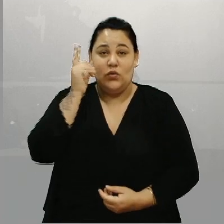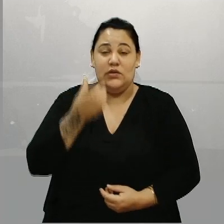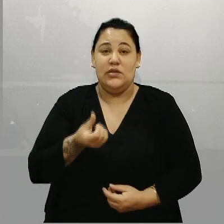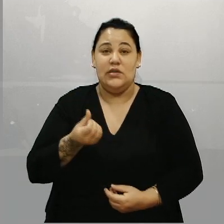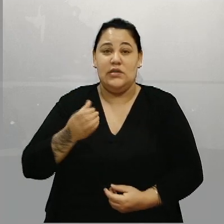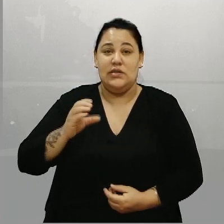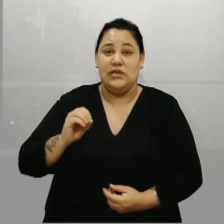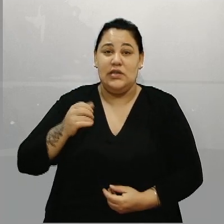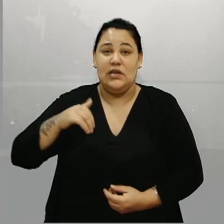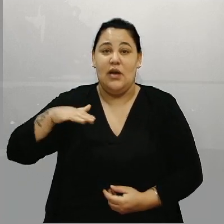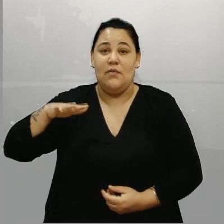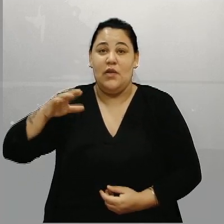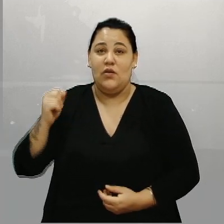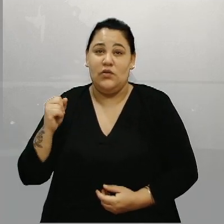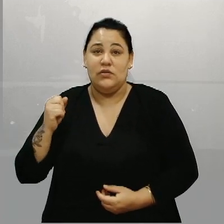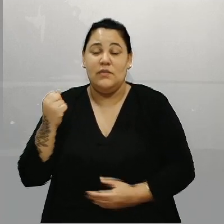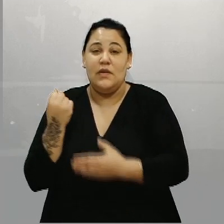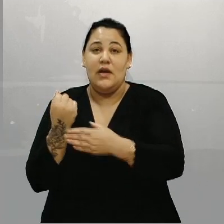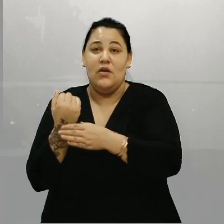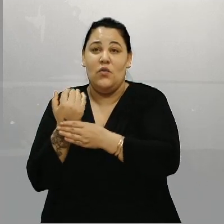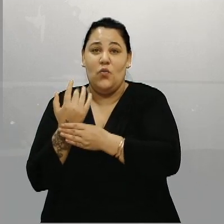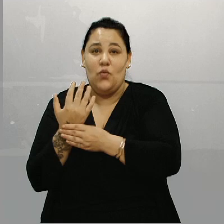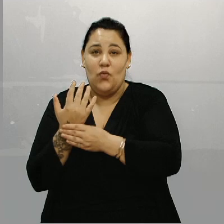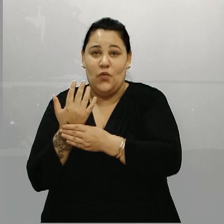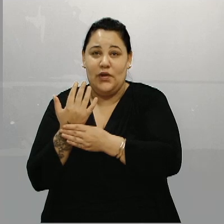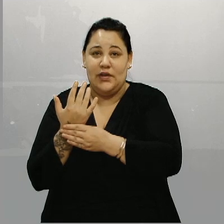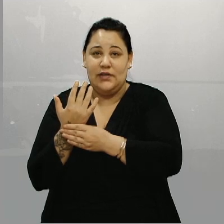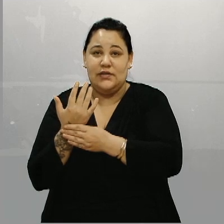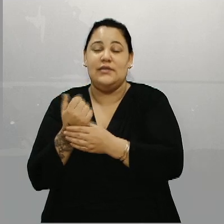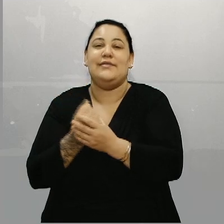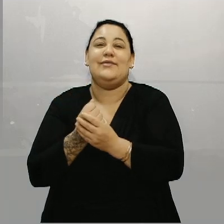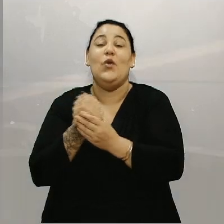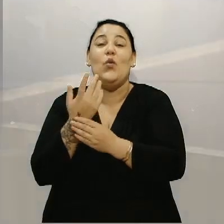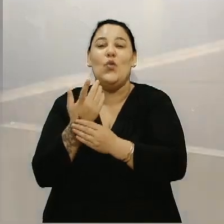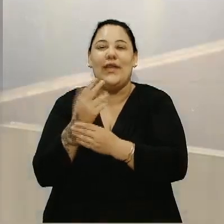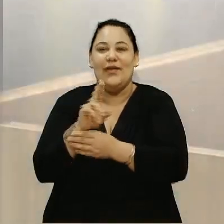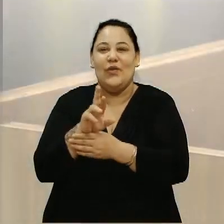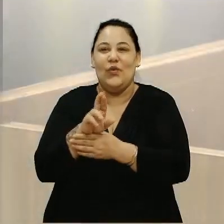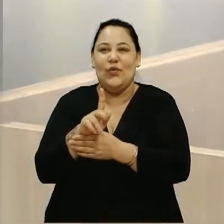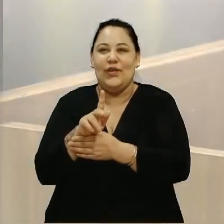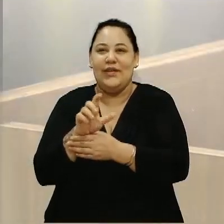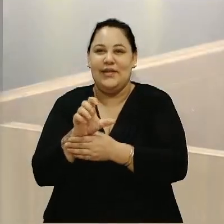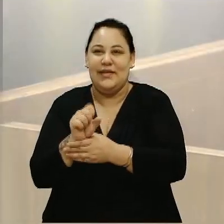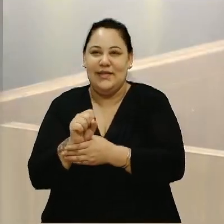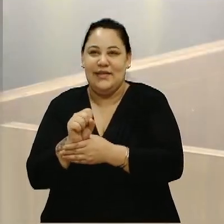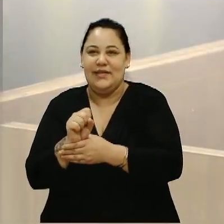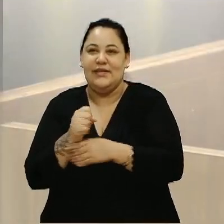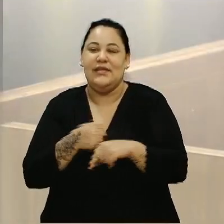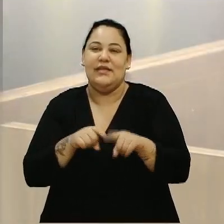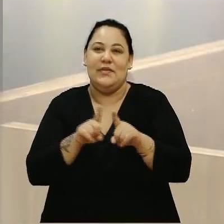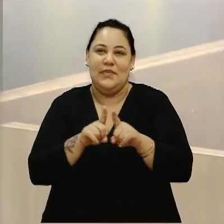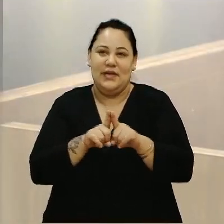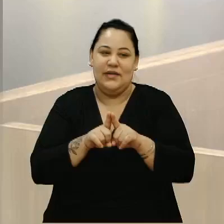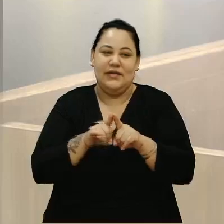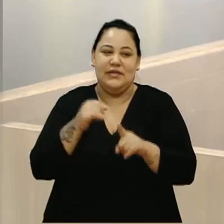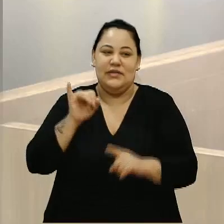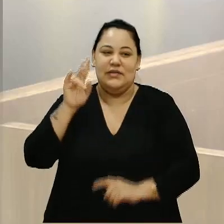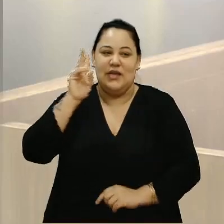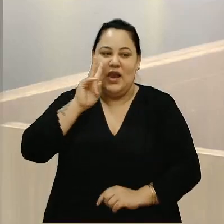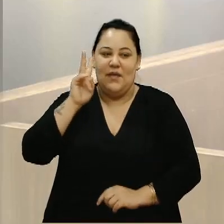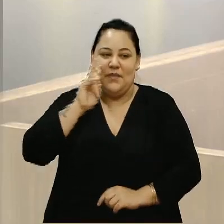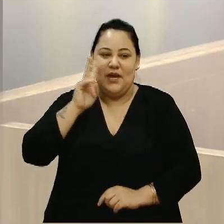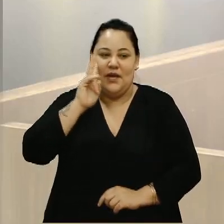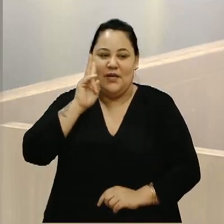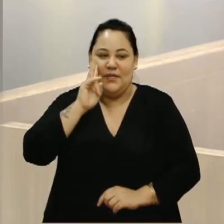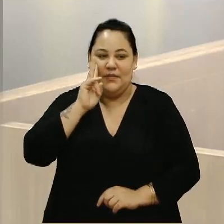o ERGS aqui em Caxias. A URGS, desculpa. É que eu estava pensando que se nós lembrarmos tanto